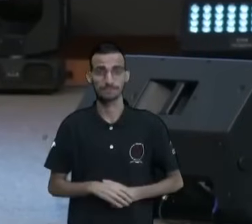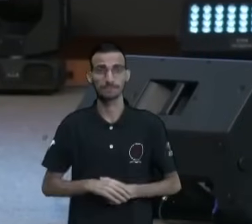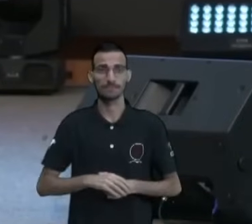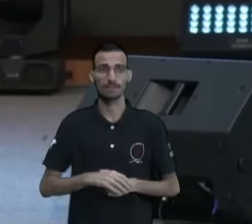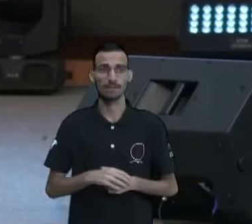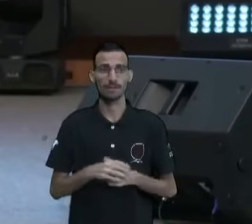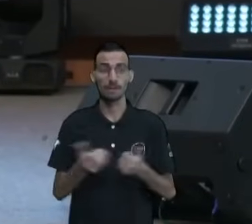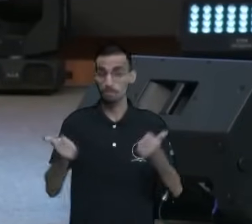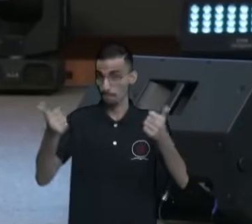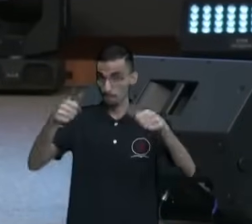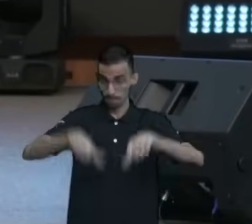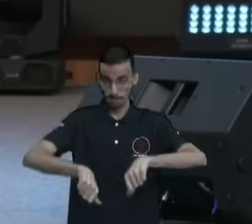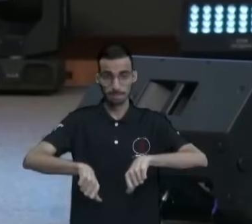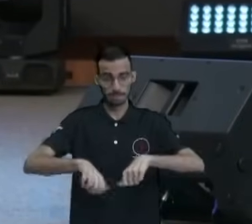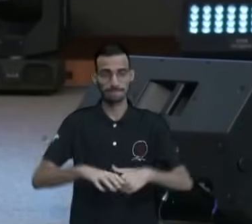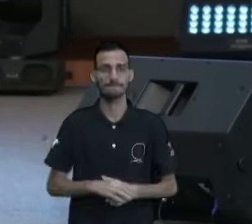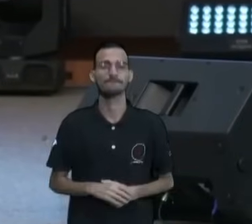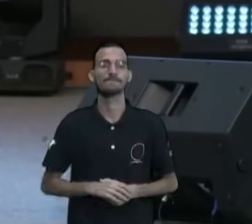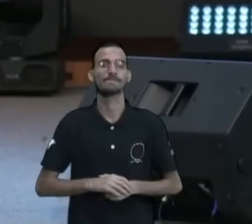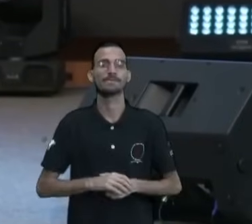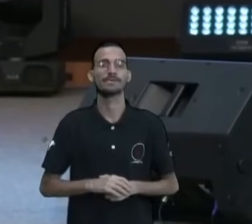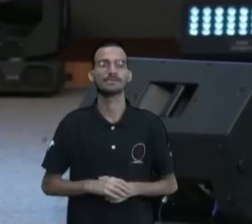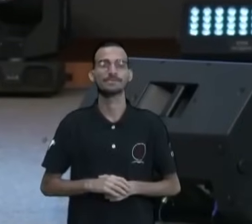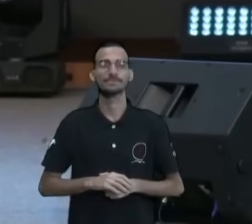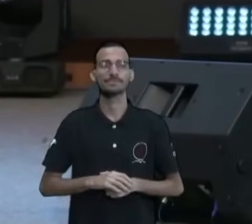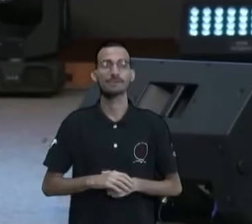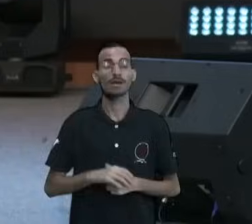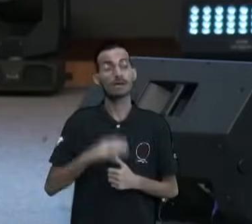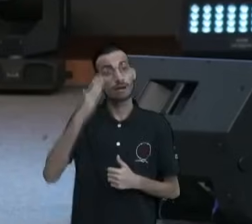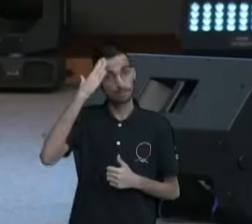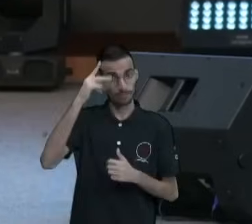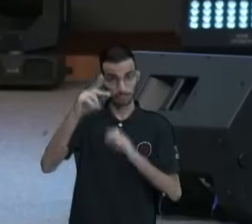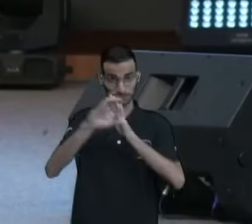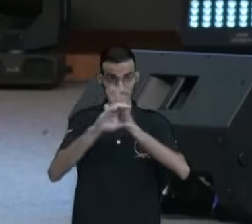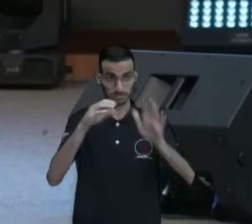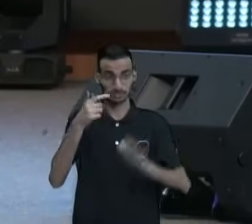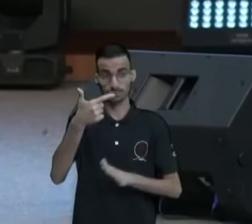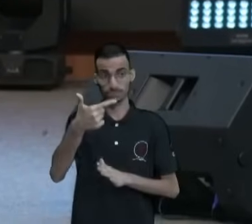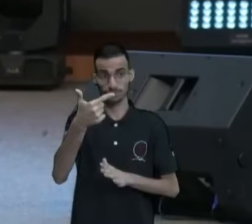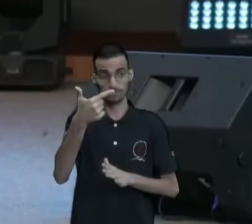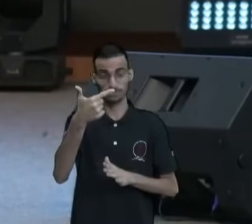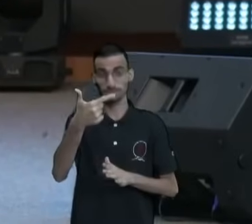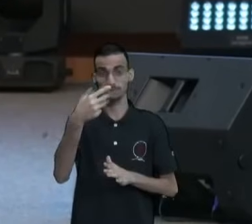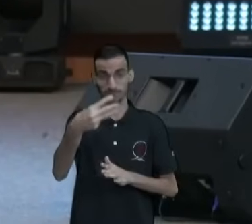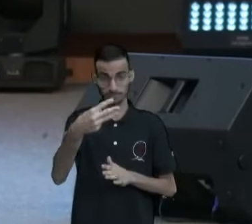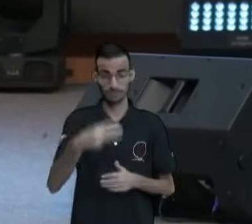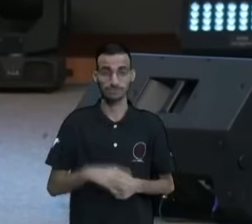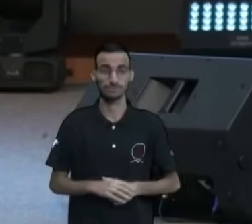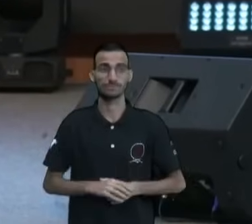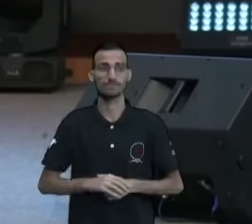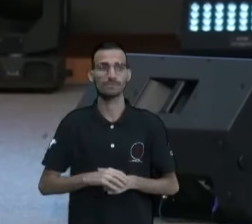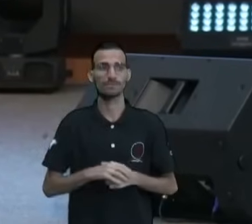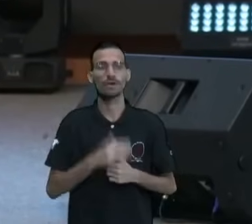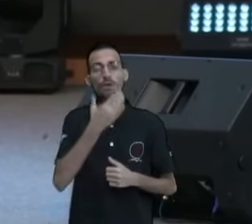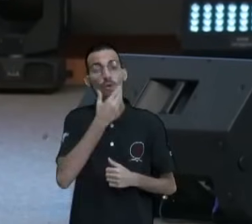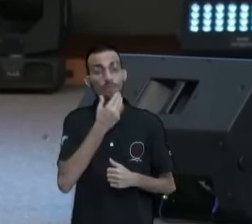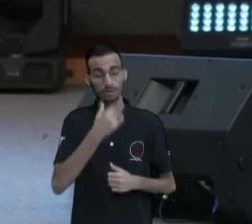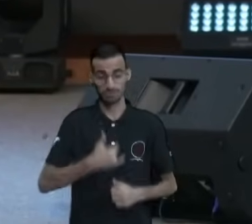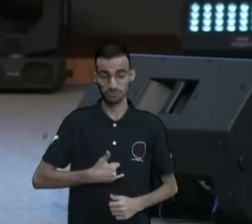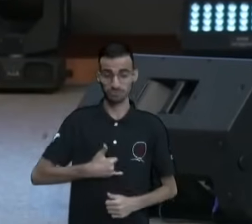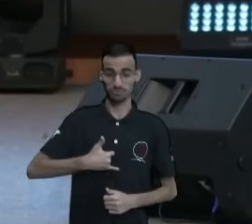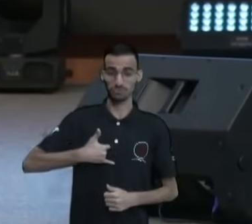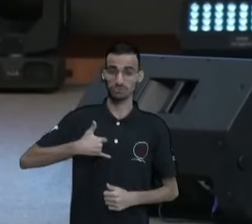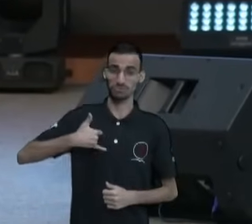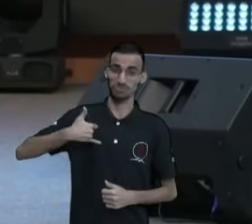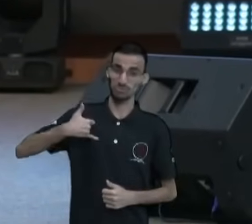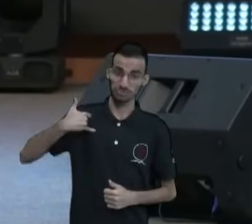queda provérbios 292 diz que o homem que a soberba abaterá